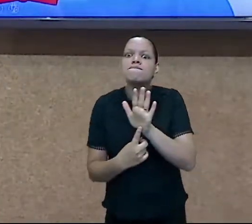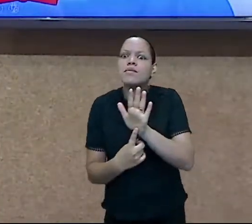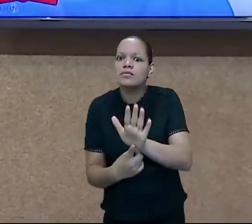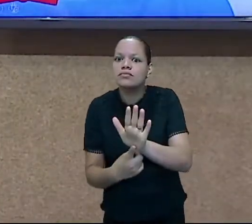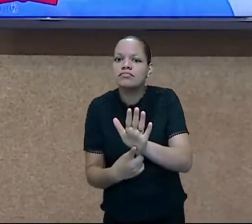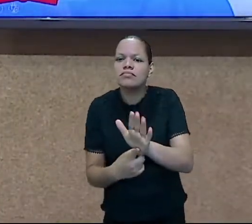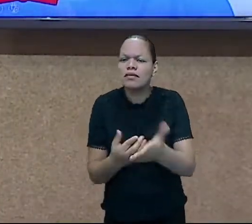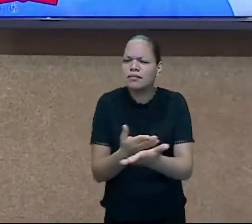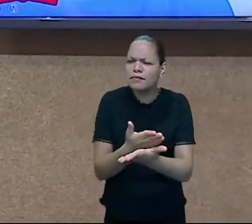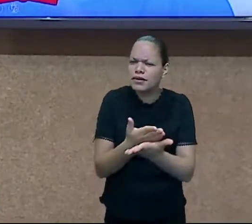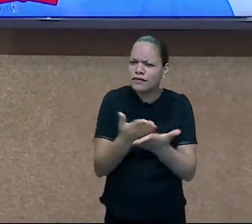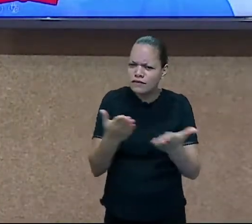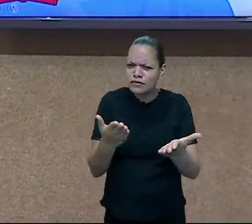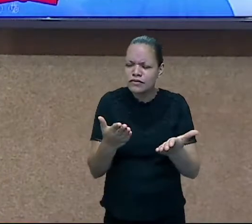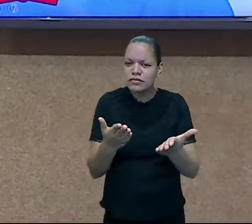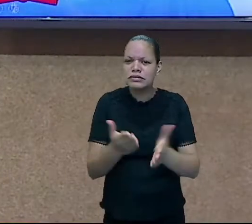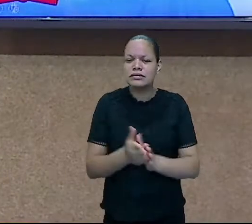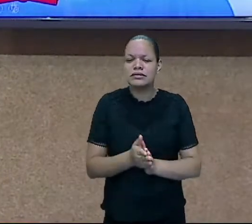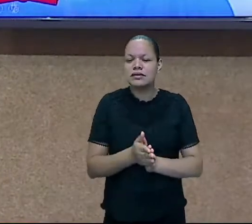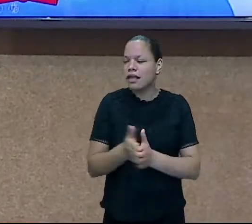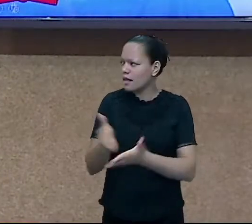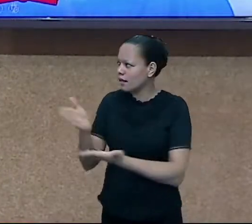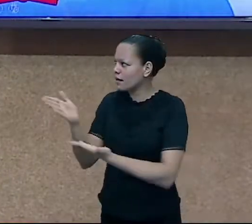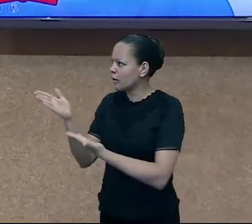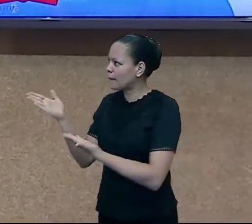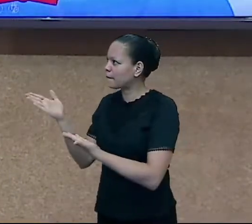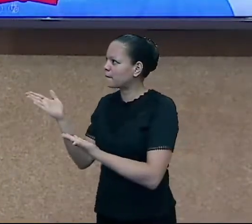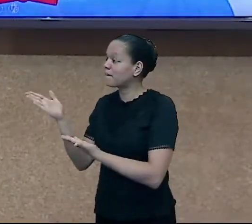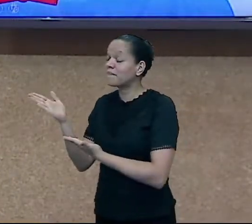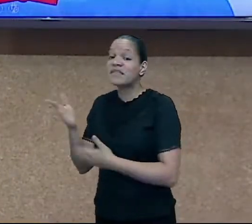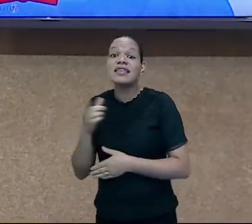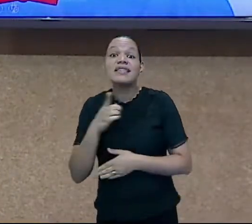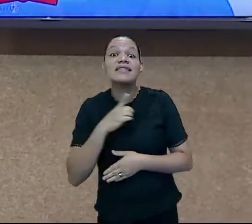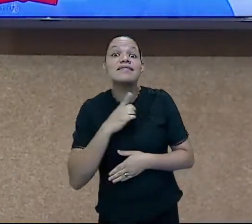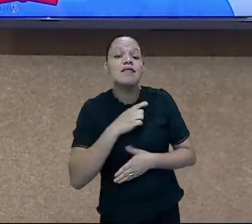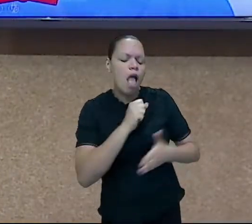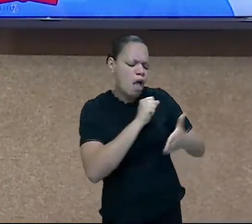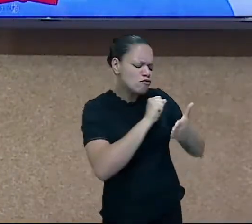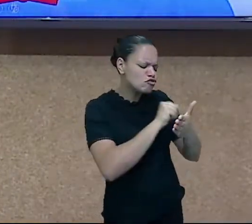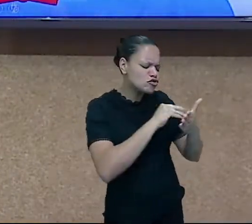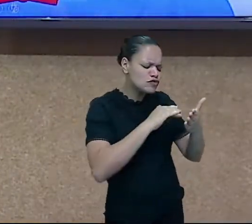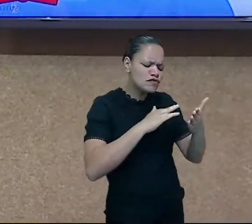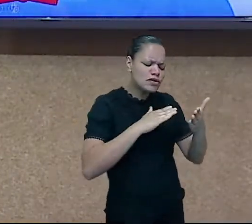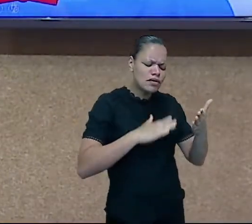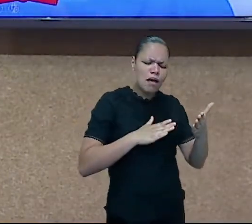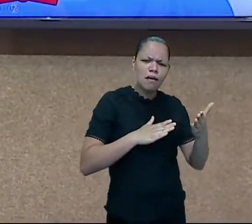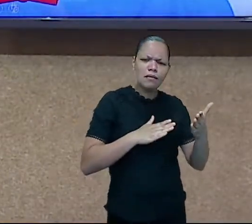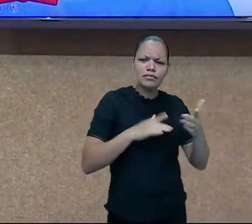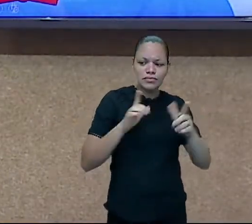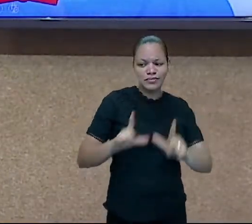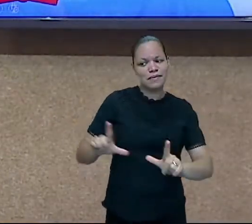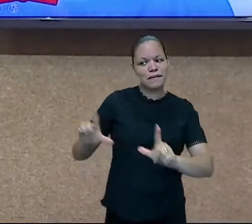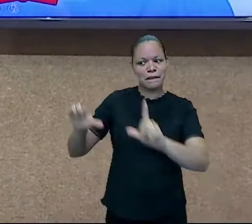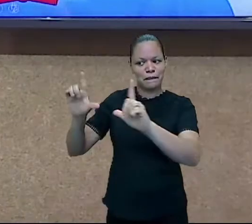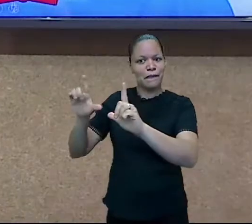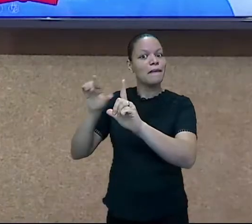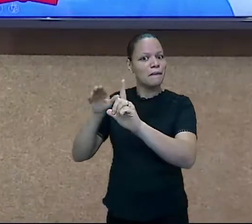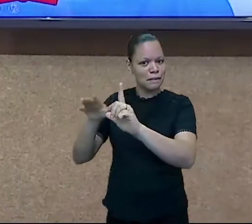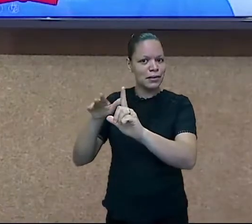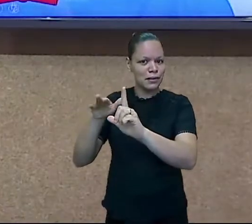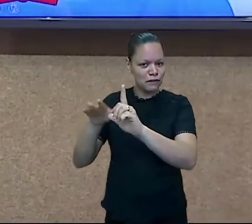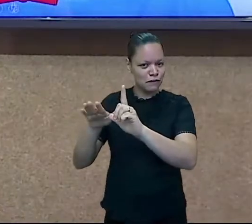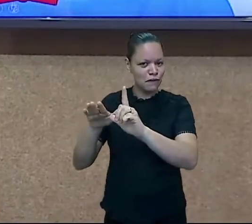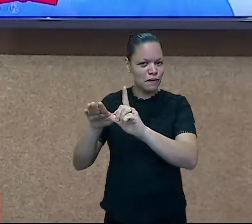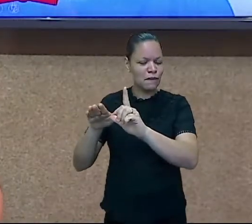criou o hábito de preparar o seu material para assistir às nossas gravações das